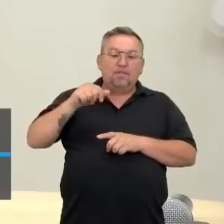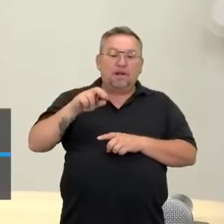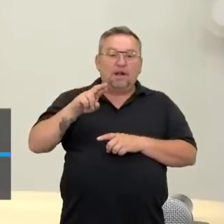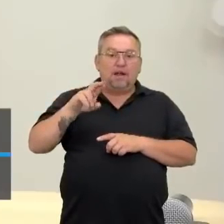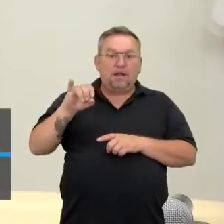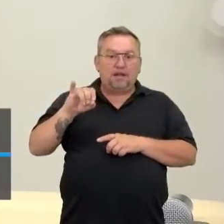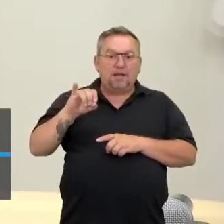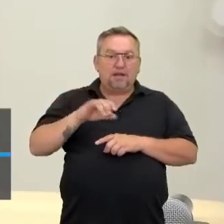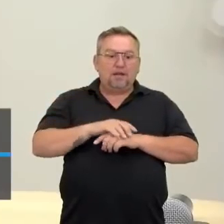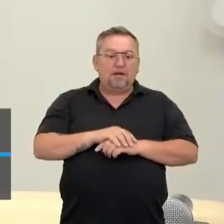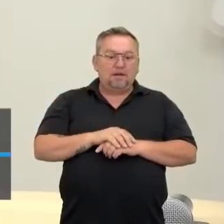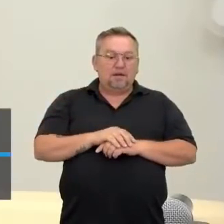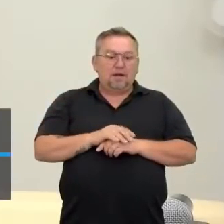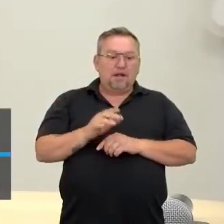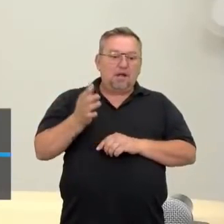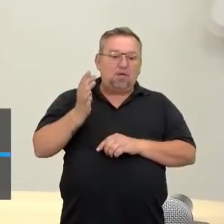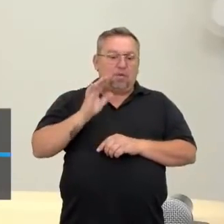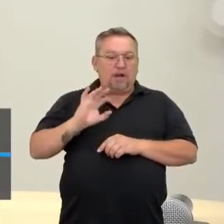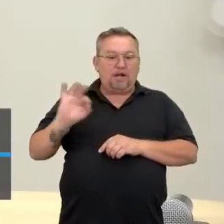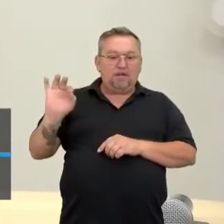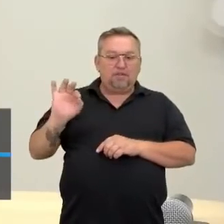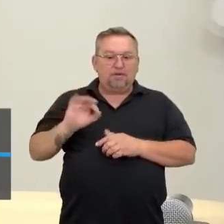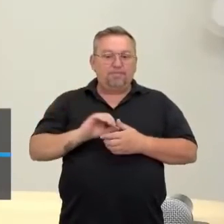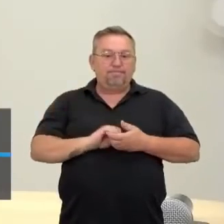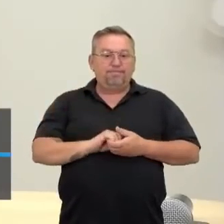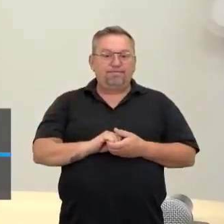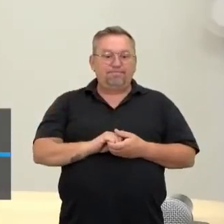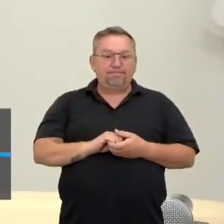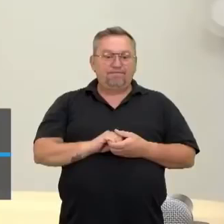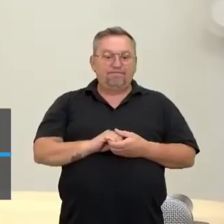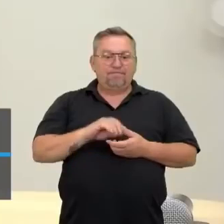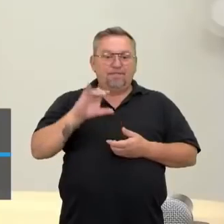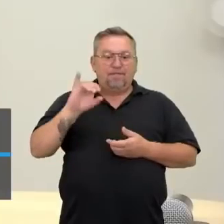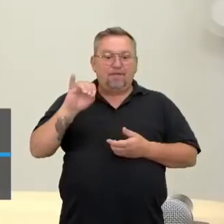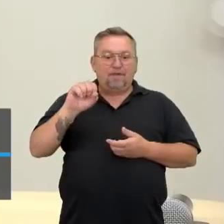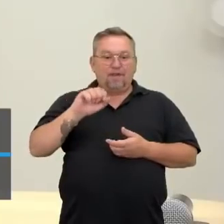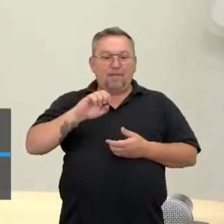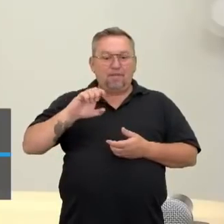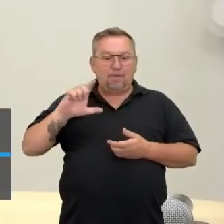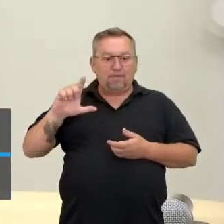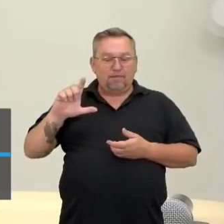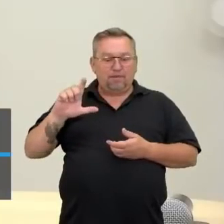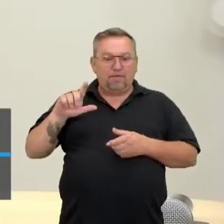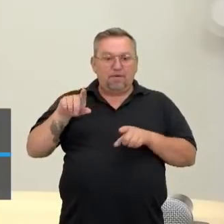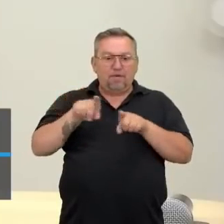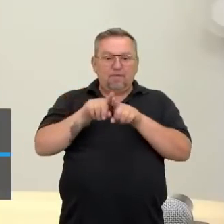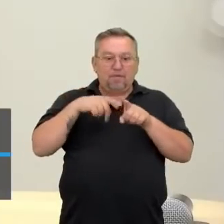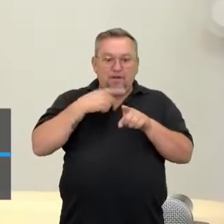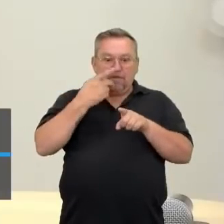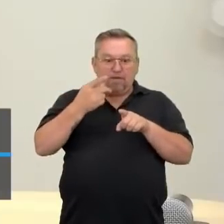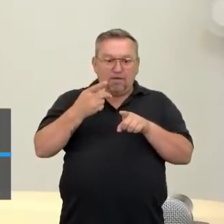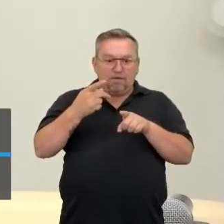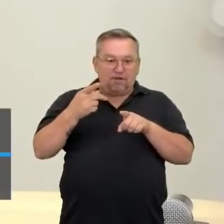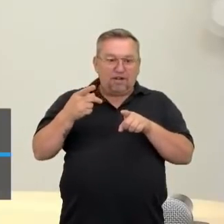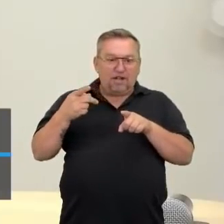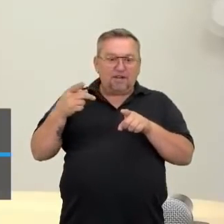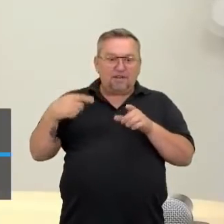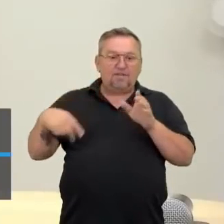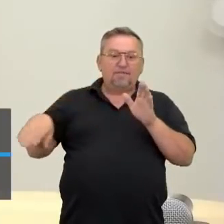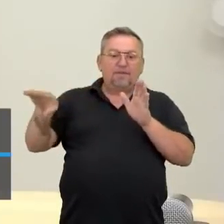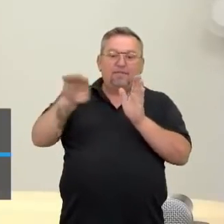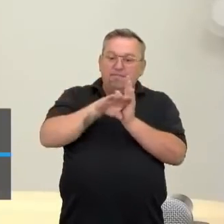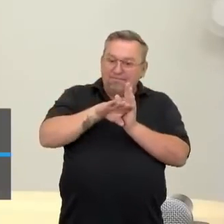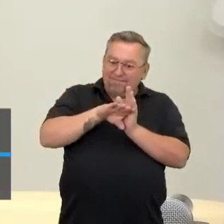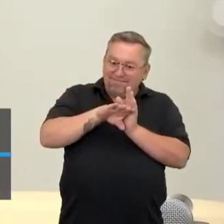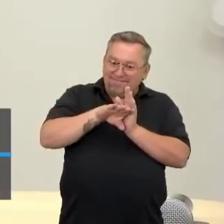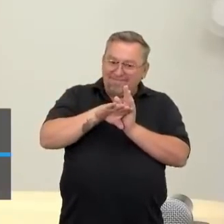gente arrived and stayed. A aluna Isabela mandou também pra gente arrived e stayed,